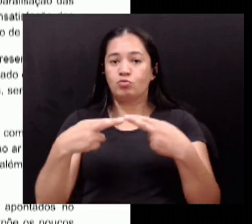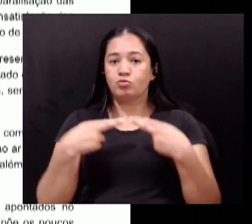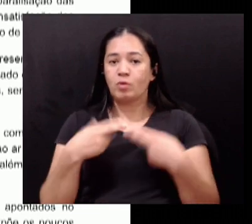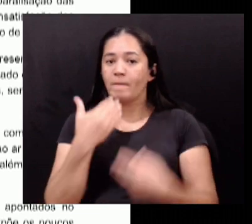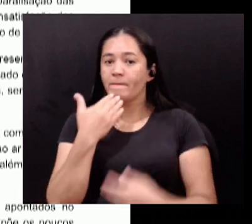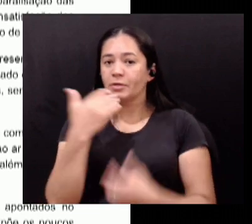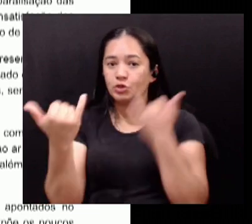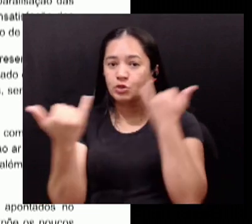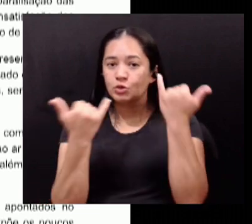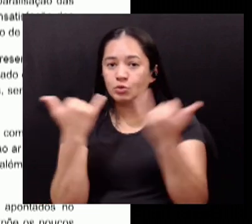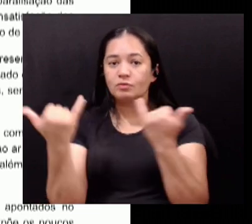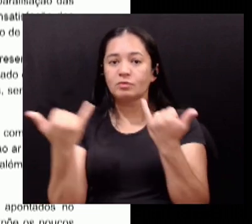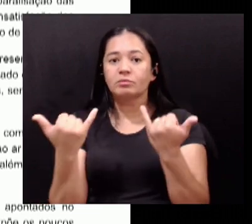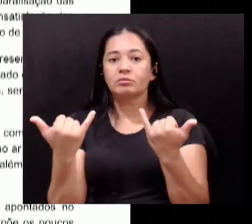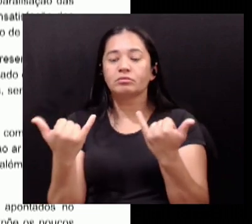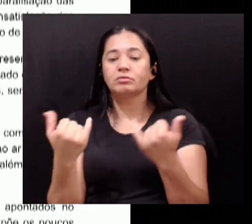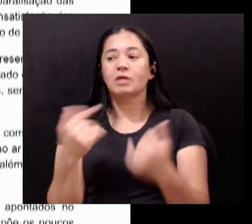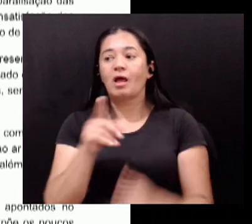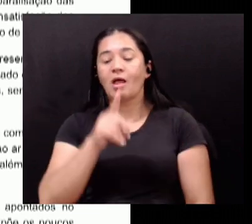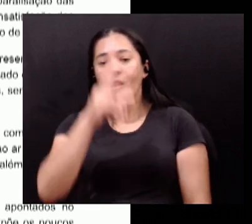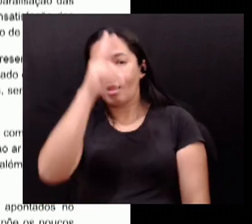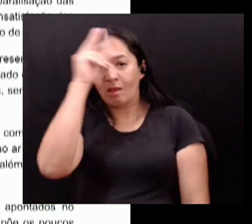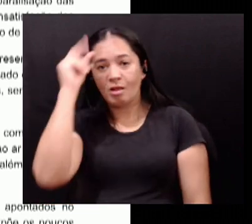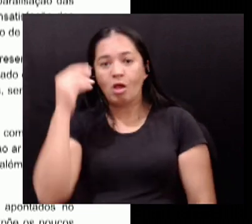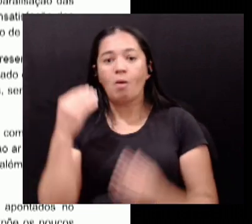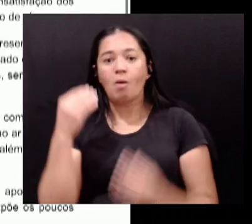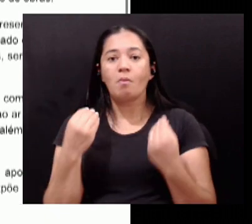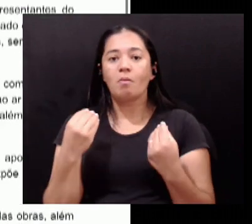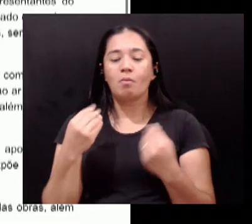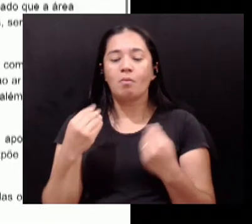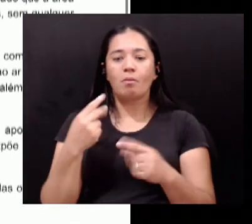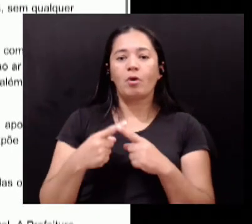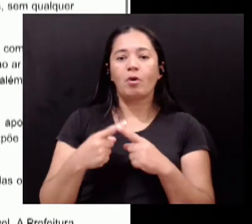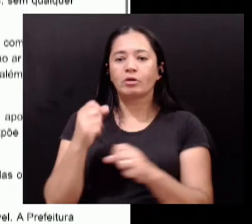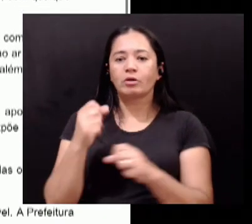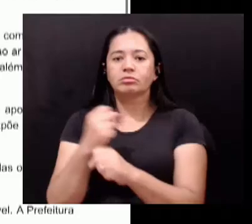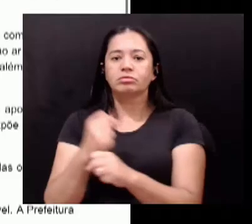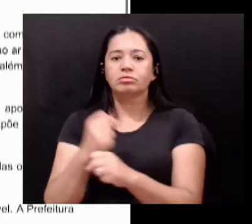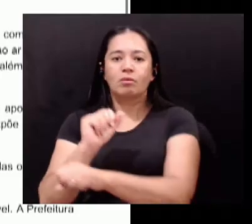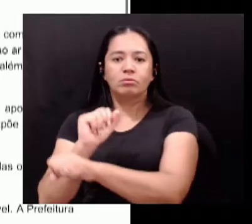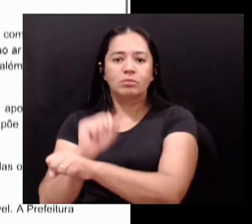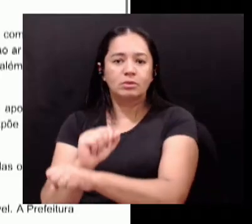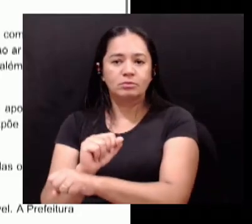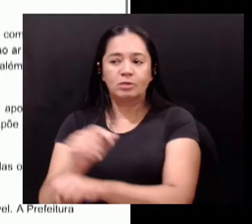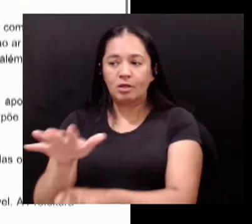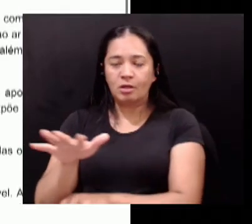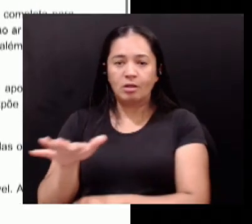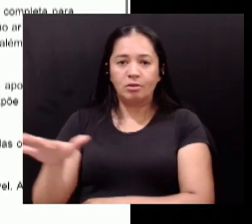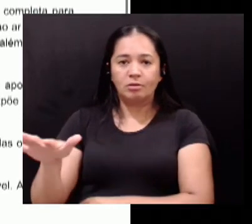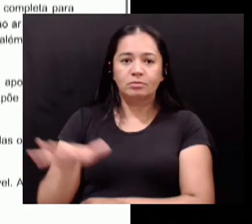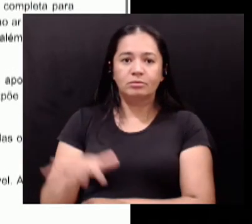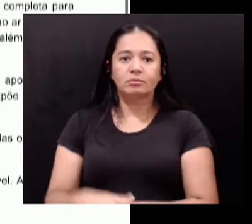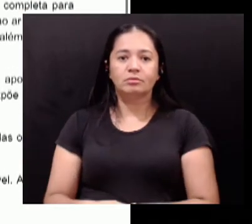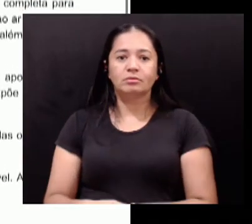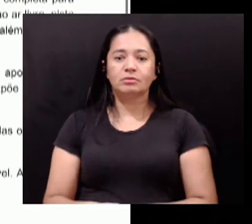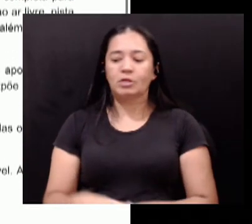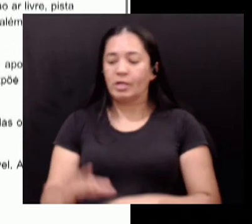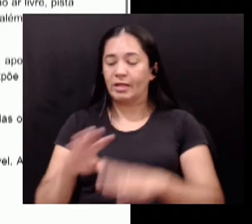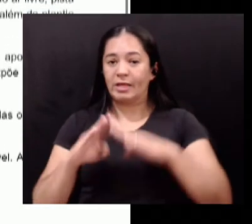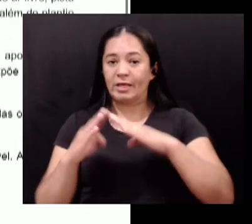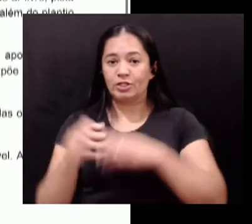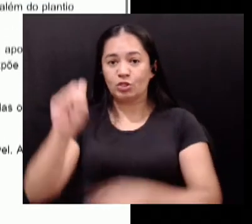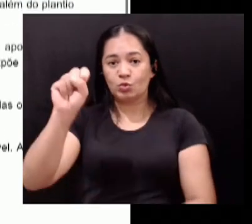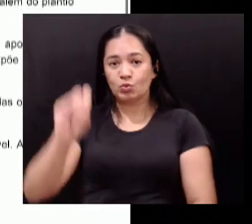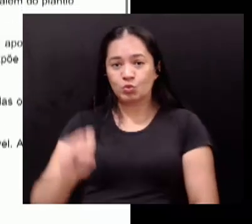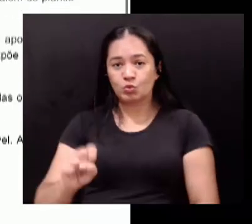à Prefeitura, então, sobre a paralisação das obras do Parque Linear lá do Jardim Bassoli, região sudoeste aqui da